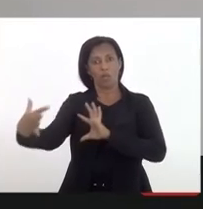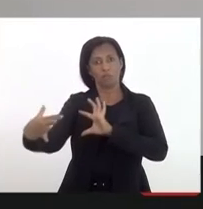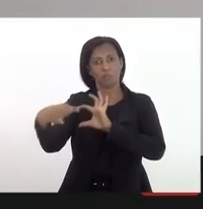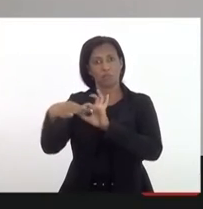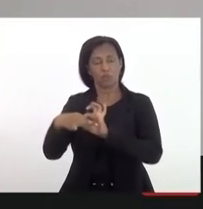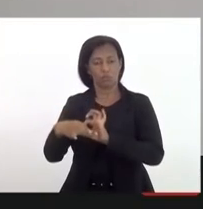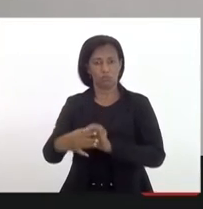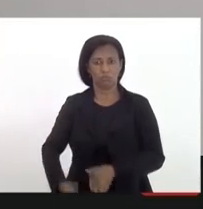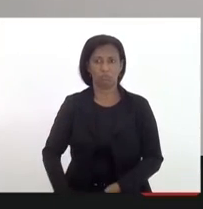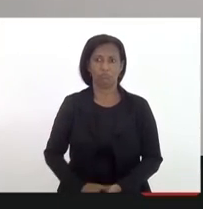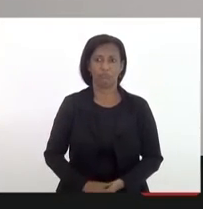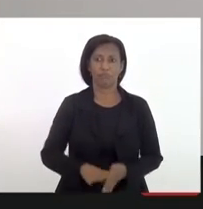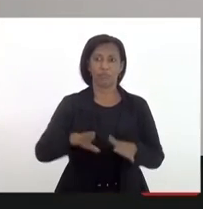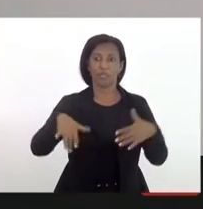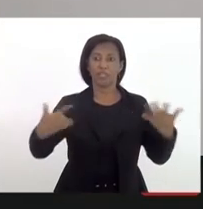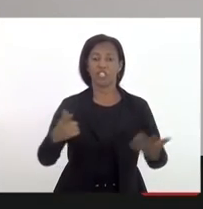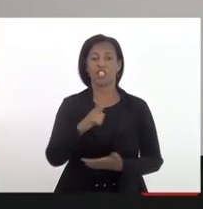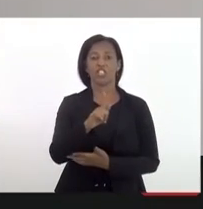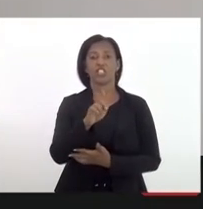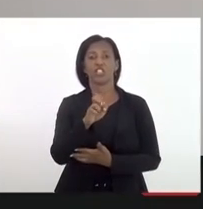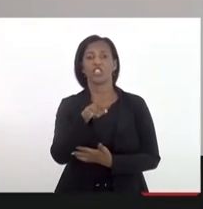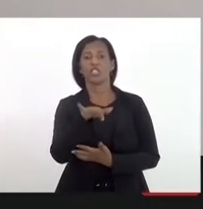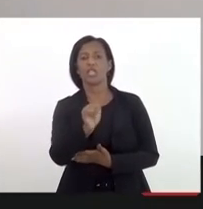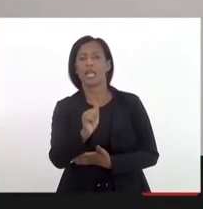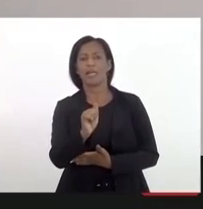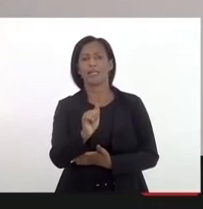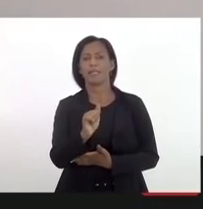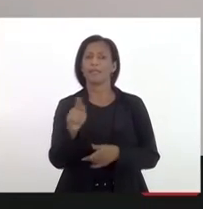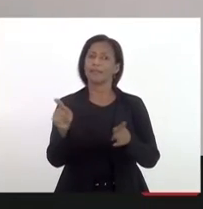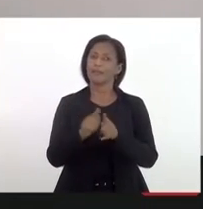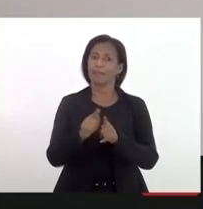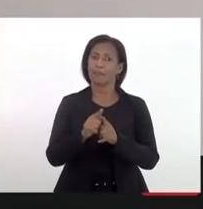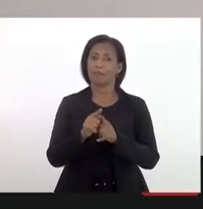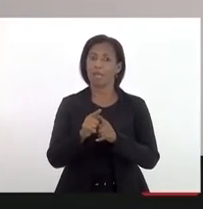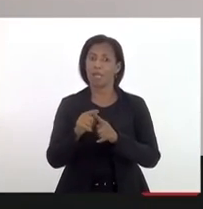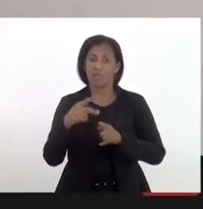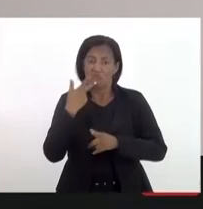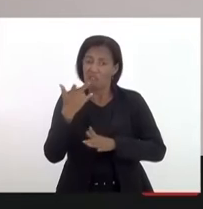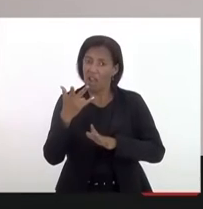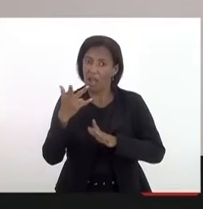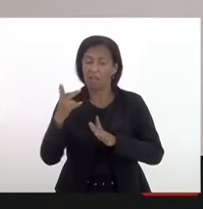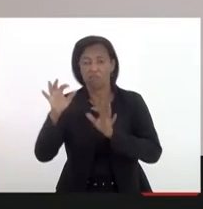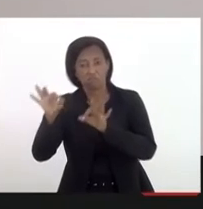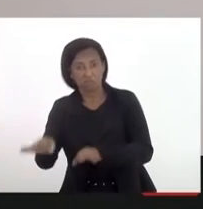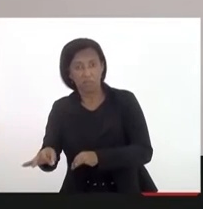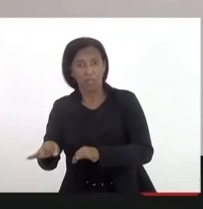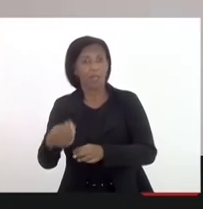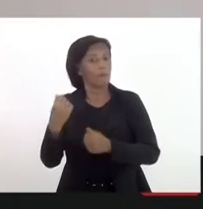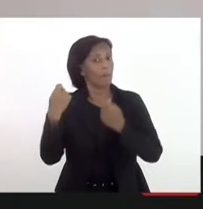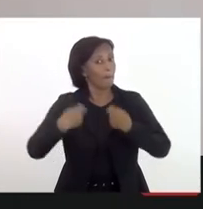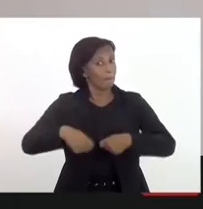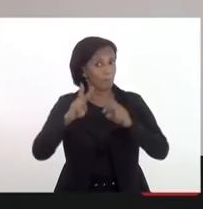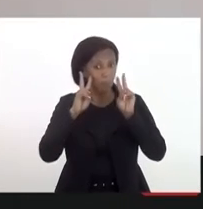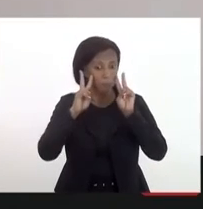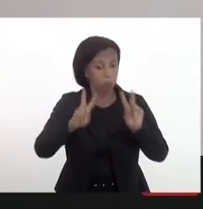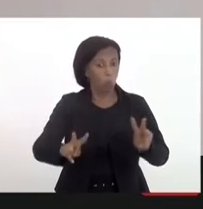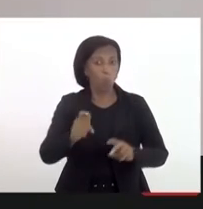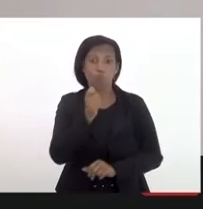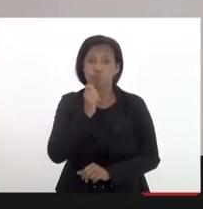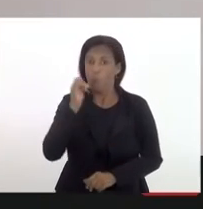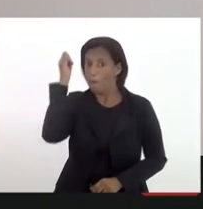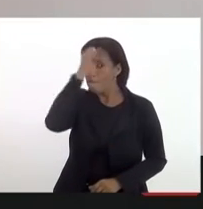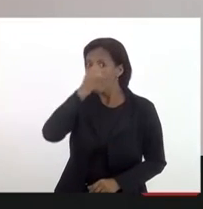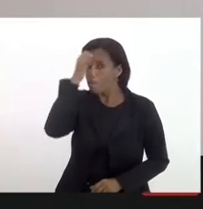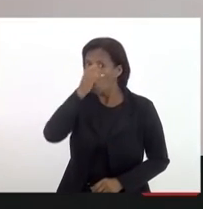associado e implementado. Tanto que a Genesa, logicamente, não se pronunciar, mas ficar de olho, achar que não tem bobo nesse